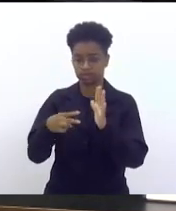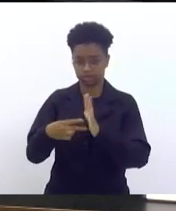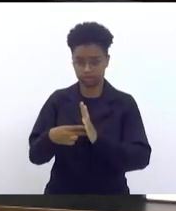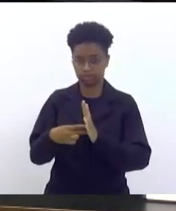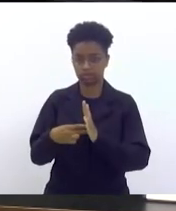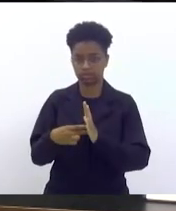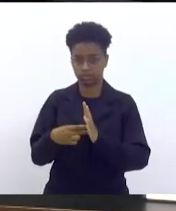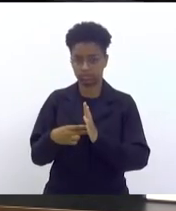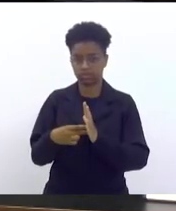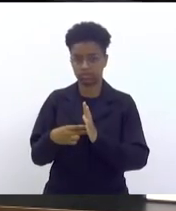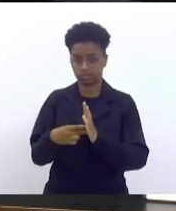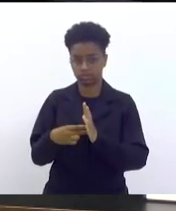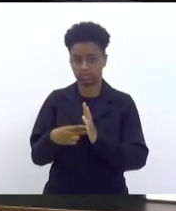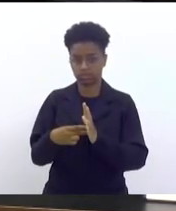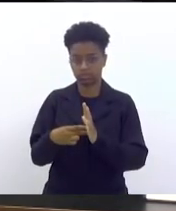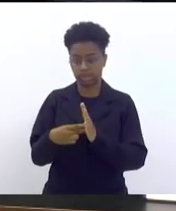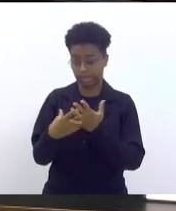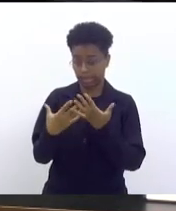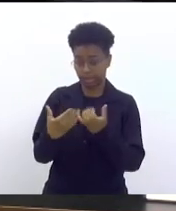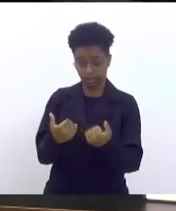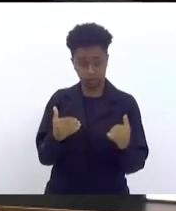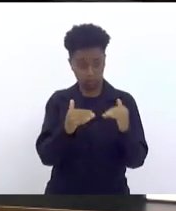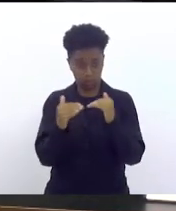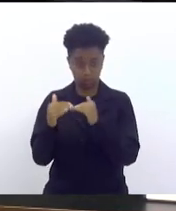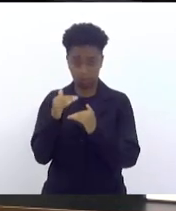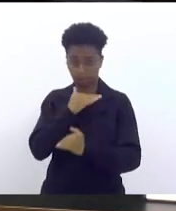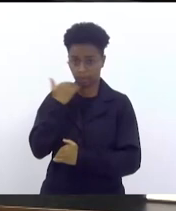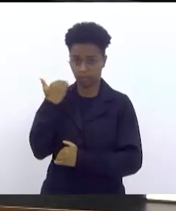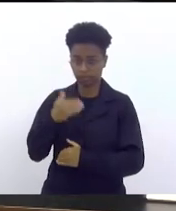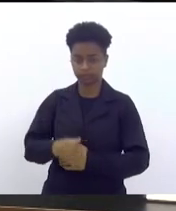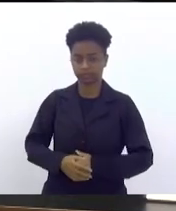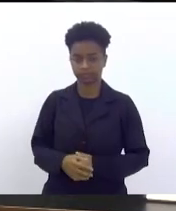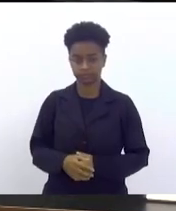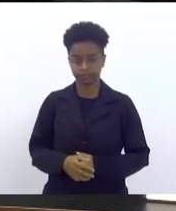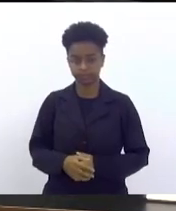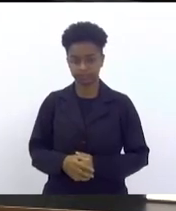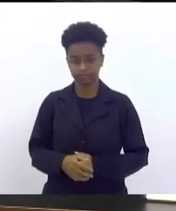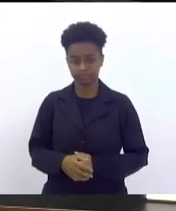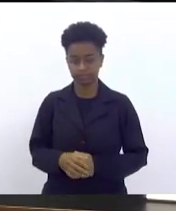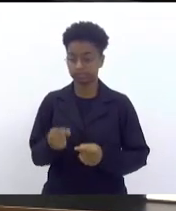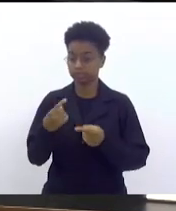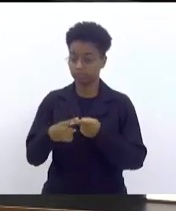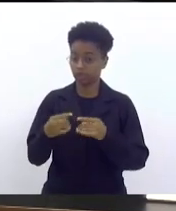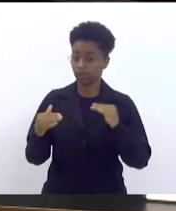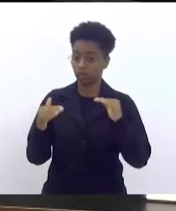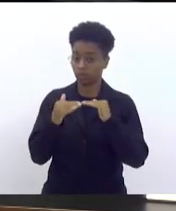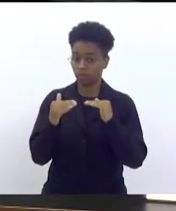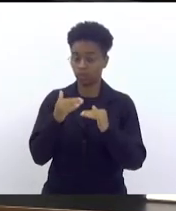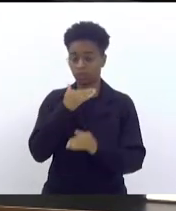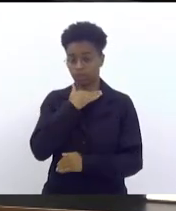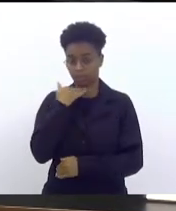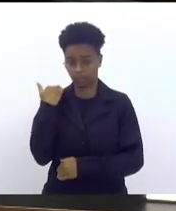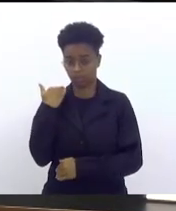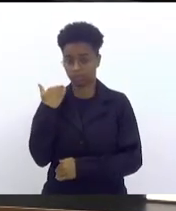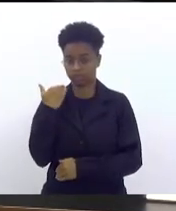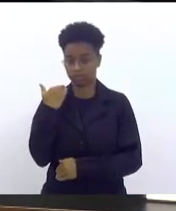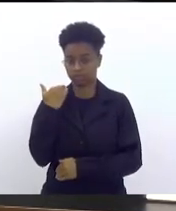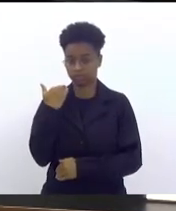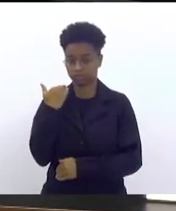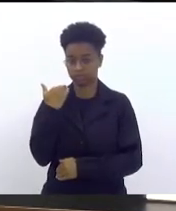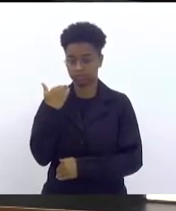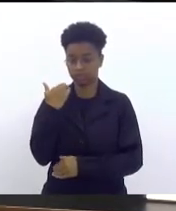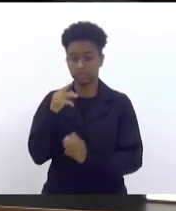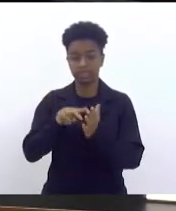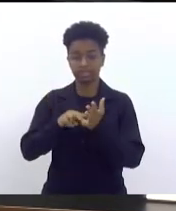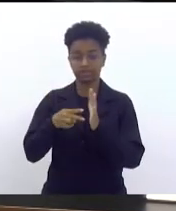ser conivente com a morte porque ser conivente com a morte é